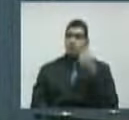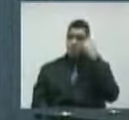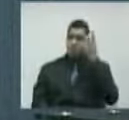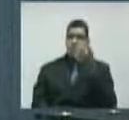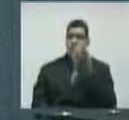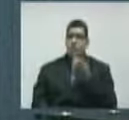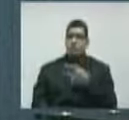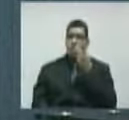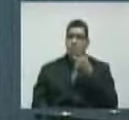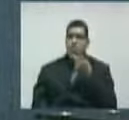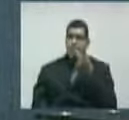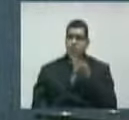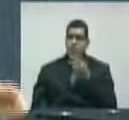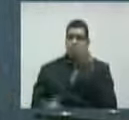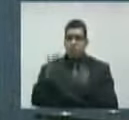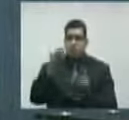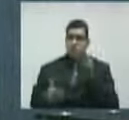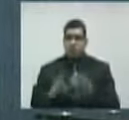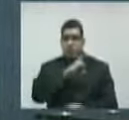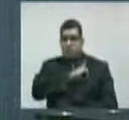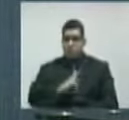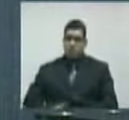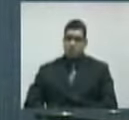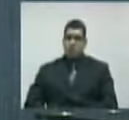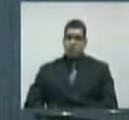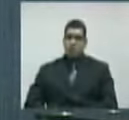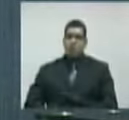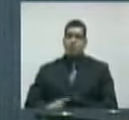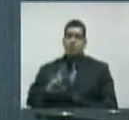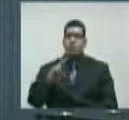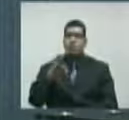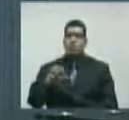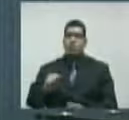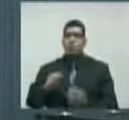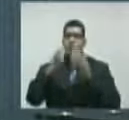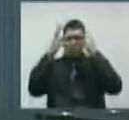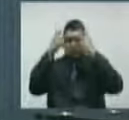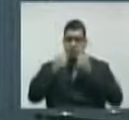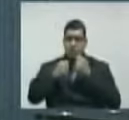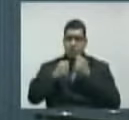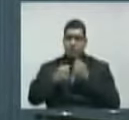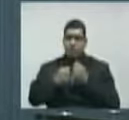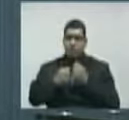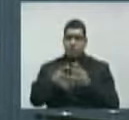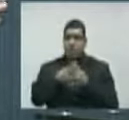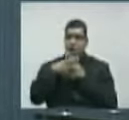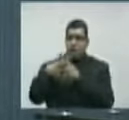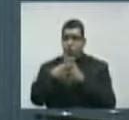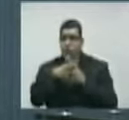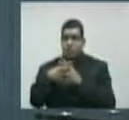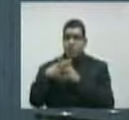imagino que ele vai aproveitar esse balanço, o deputado Marco Rota, para explicar a bandalheira no